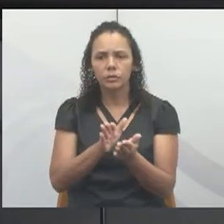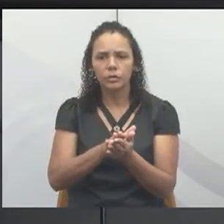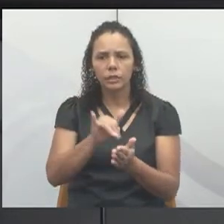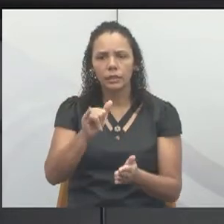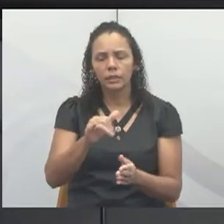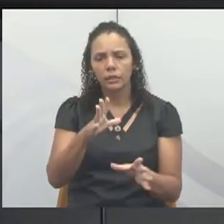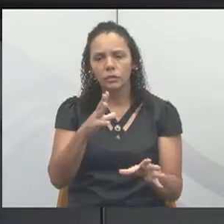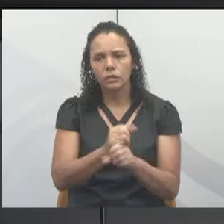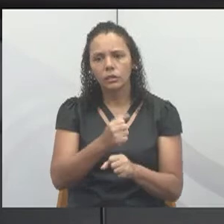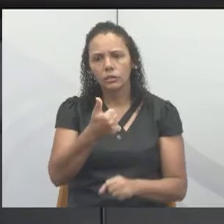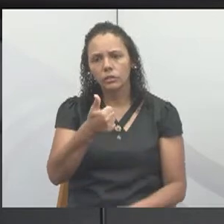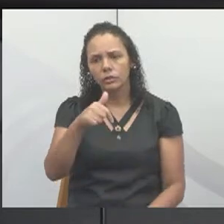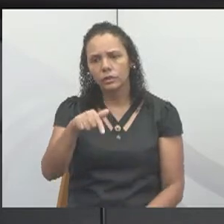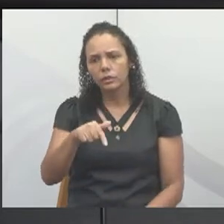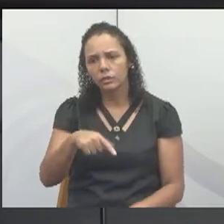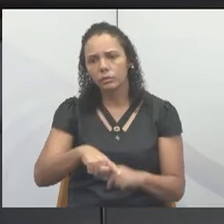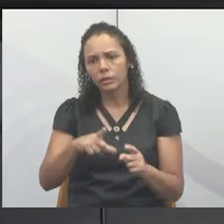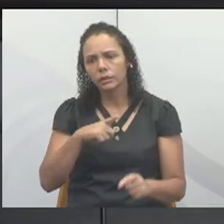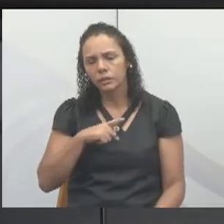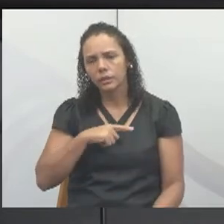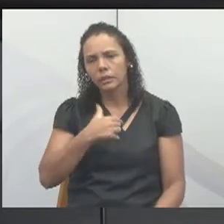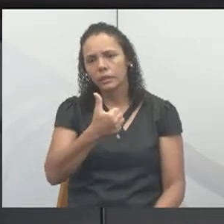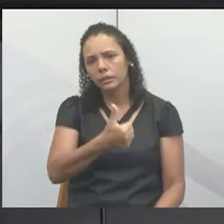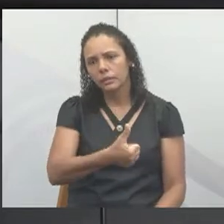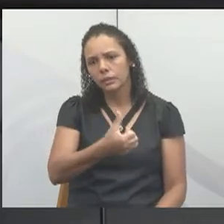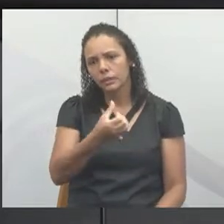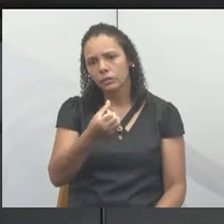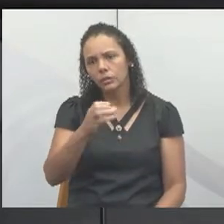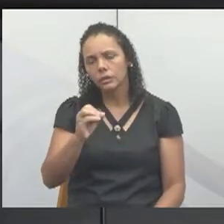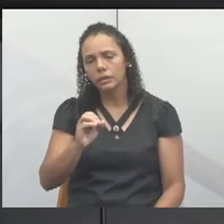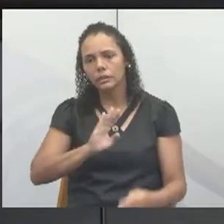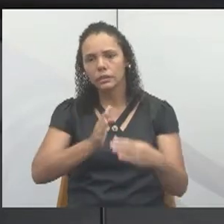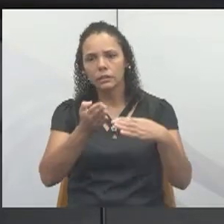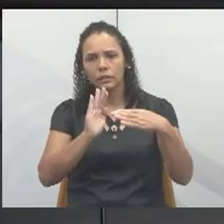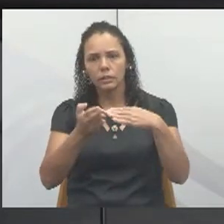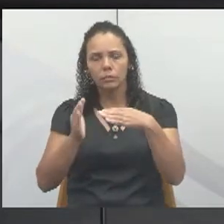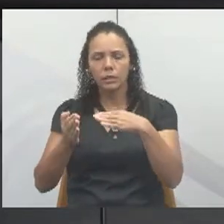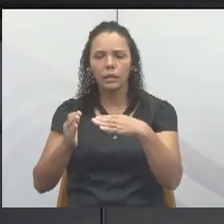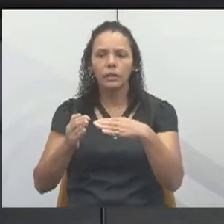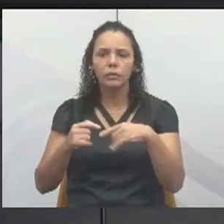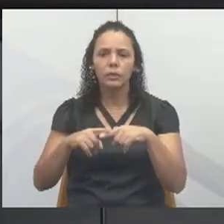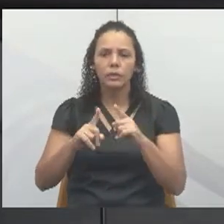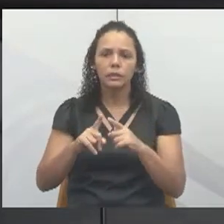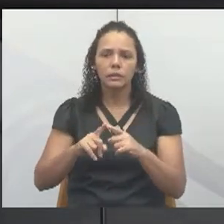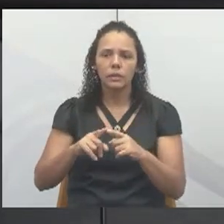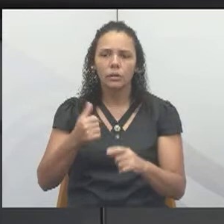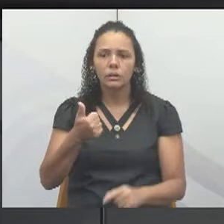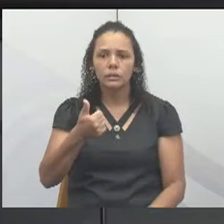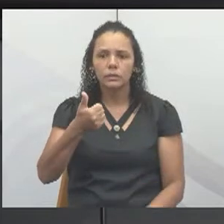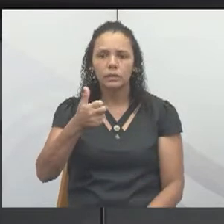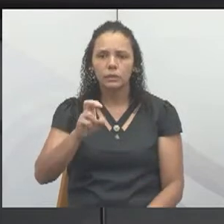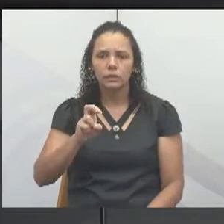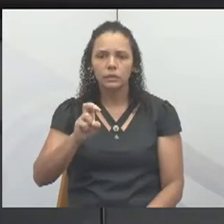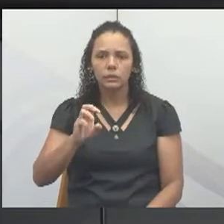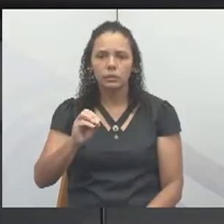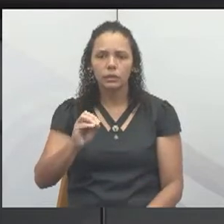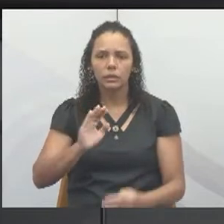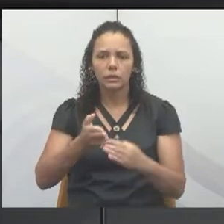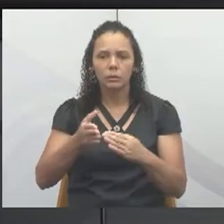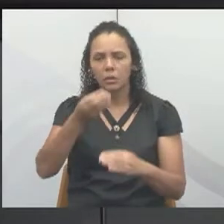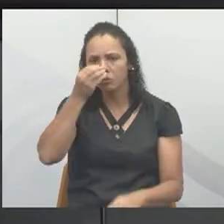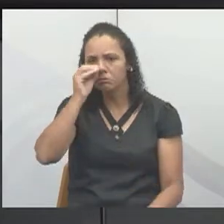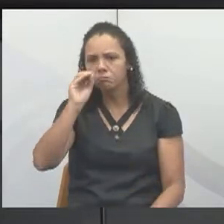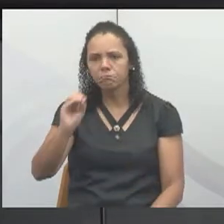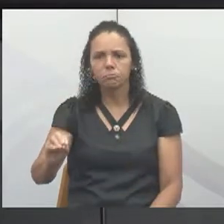quase 160, um pouco mais de 160 bairros em Jacareí. Então a gente tem aí uma exclusão de quase 150 bairros que não foram ouvidos,